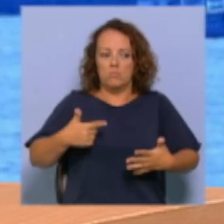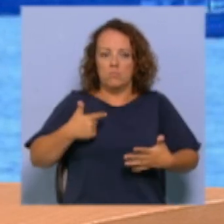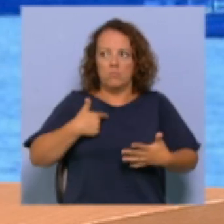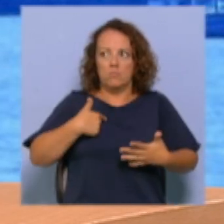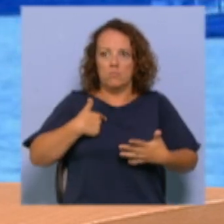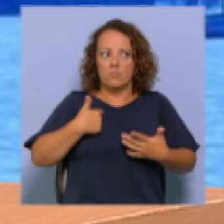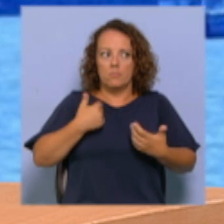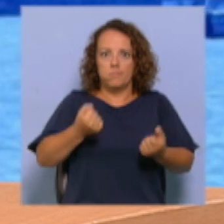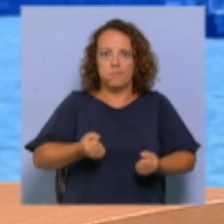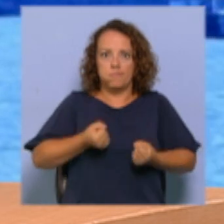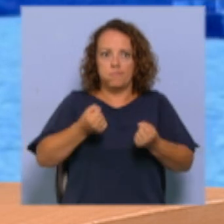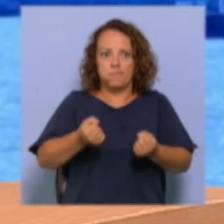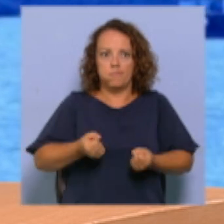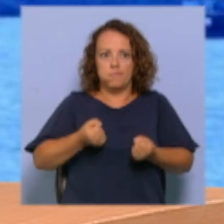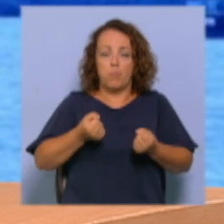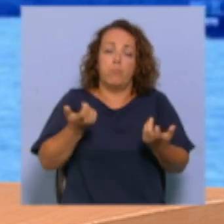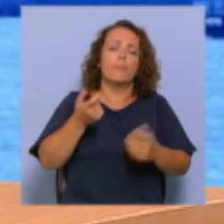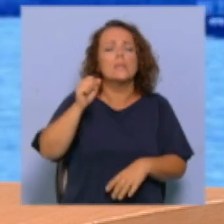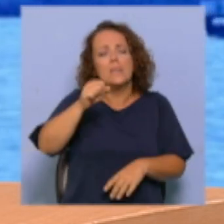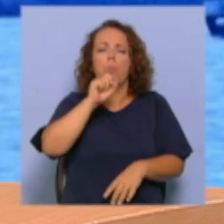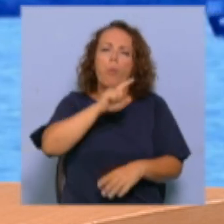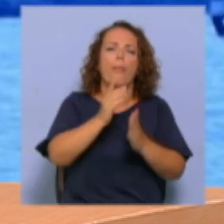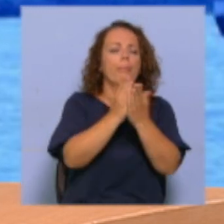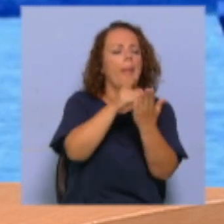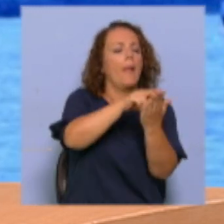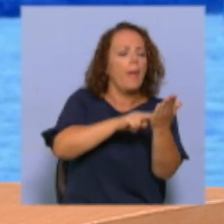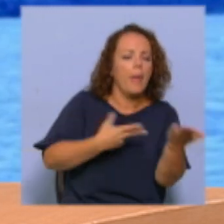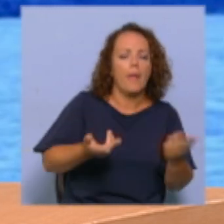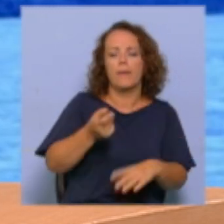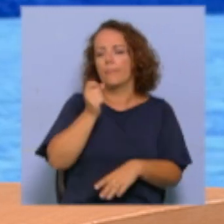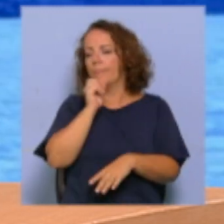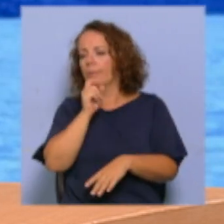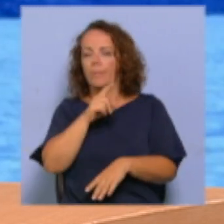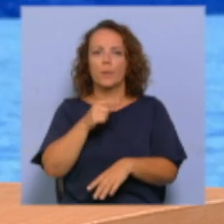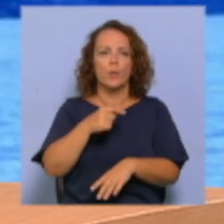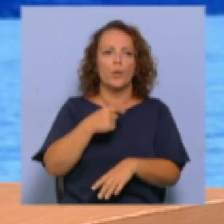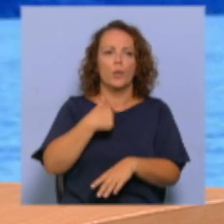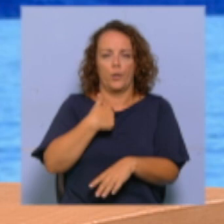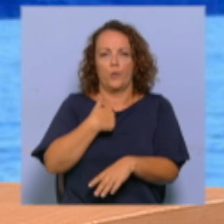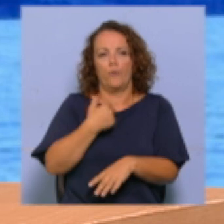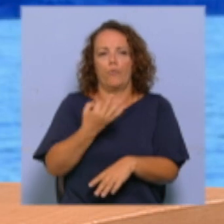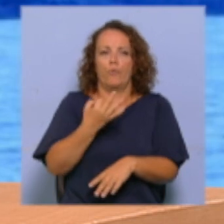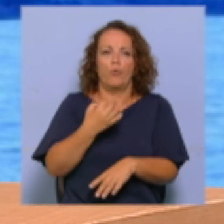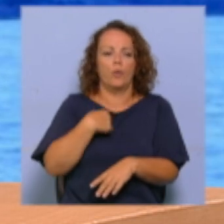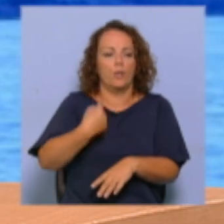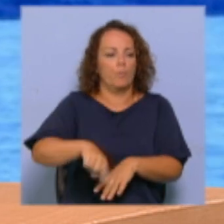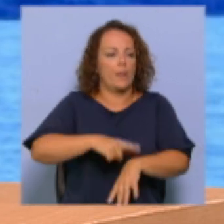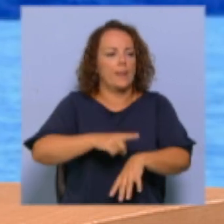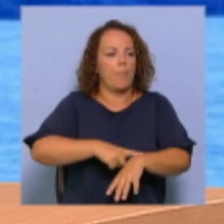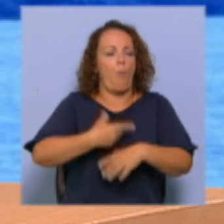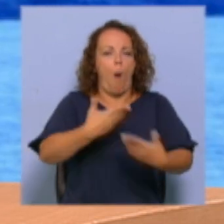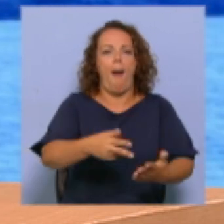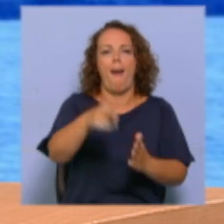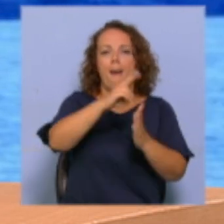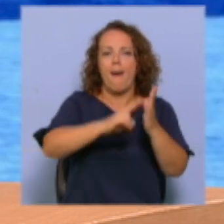entre aspas, sempre podem ler, sempre podem, enfim, eu tive mais tempo para ler,